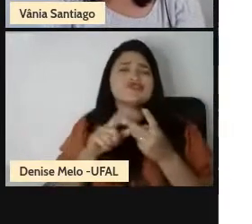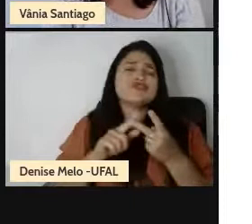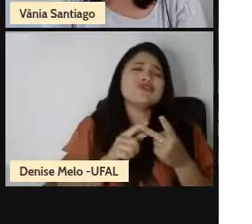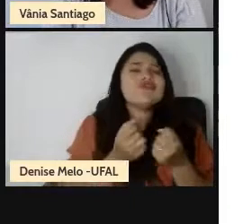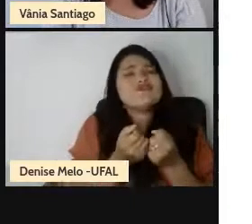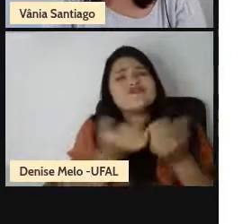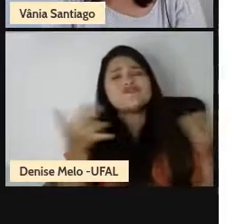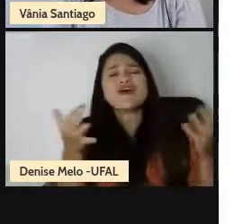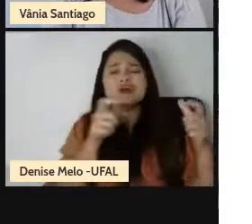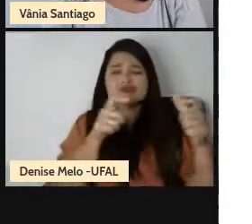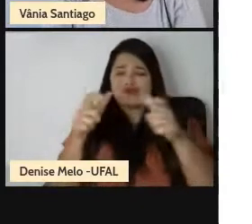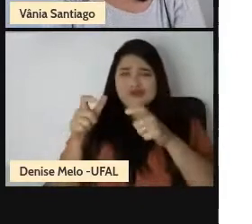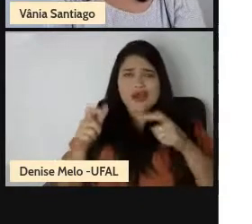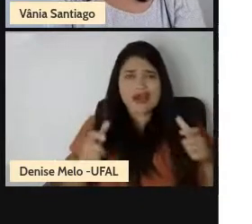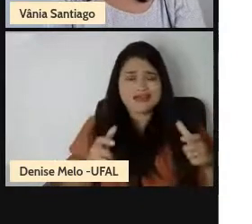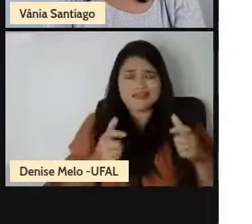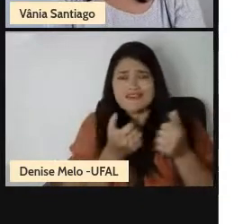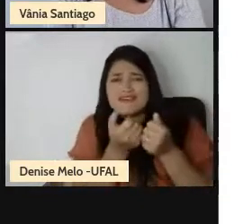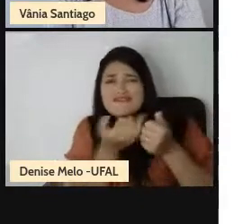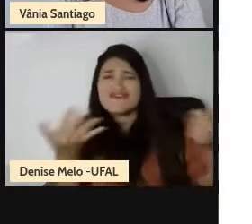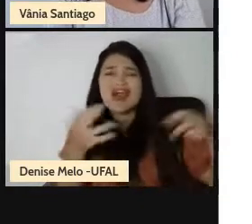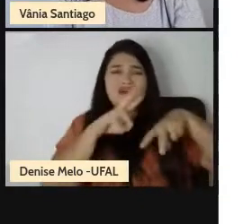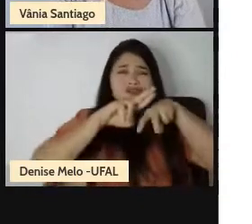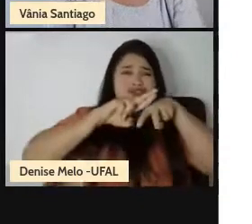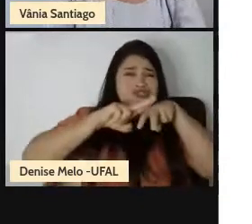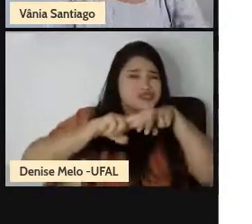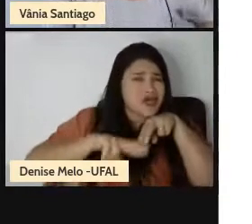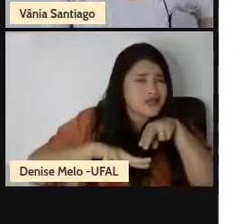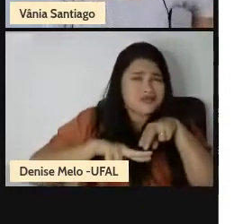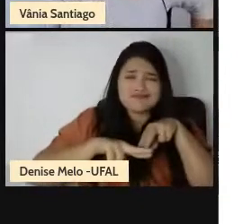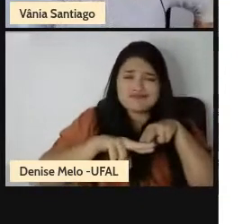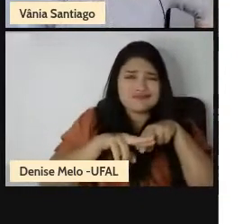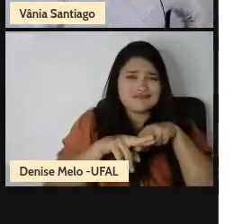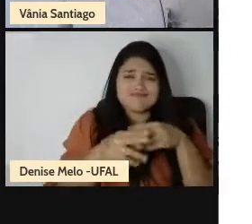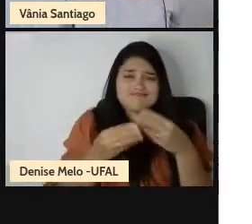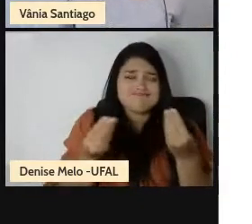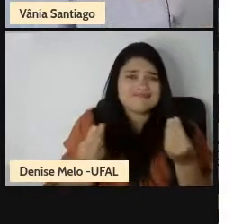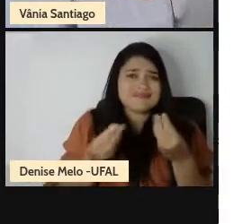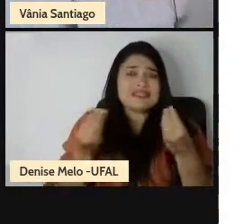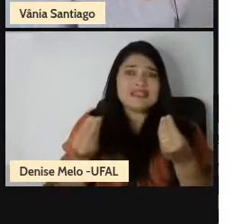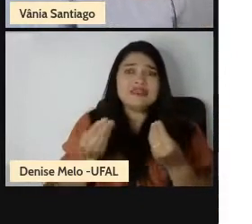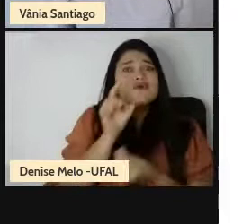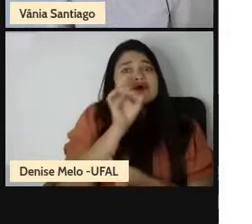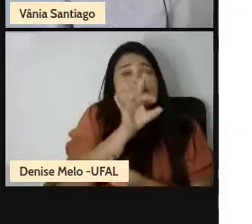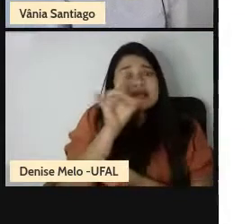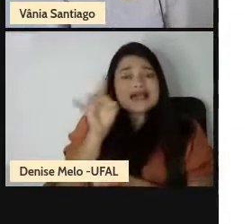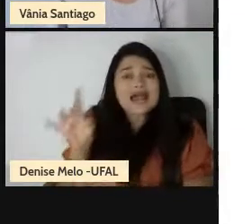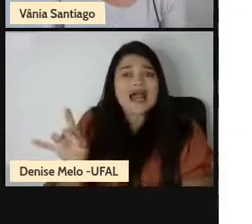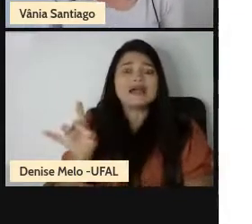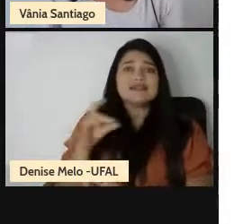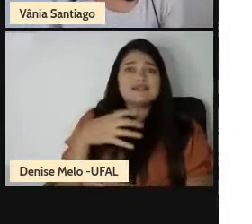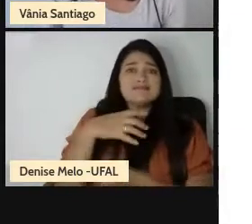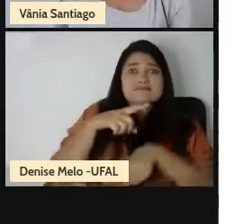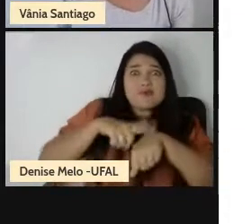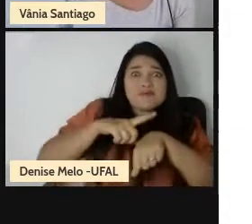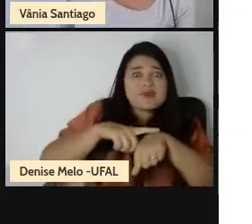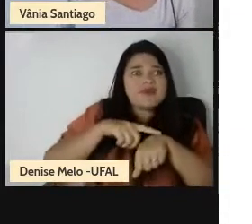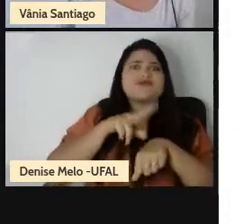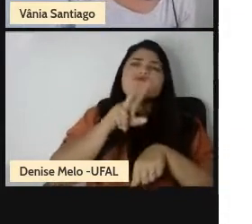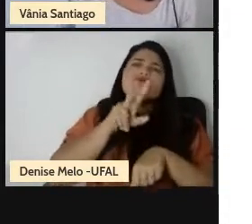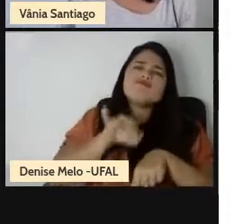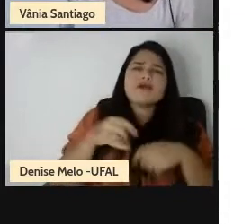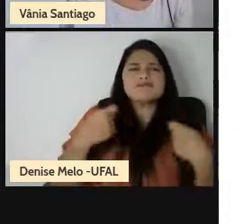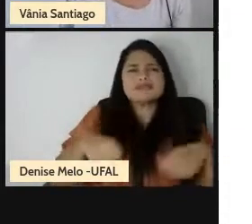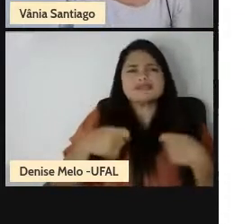diferentes gêneros, e cada situação de interpretação vai exigir do intérprete um tipo de competência, um